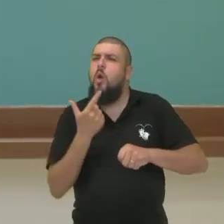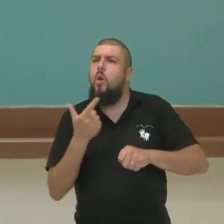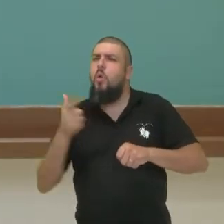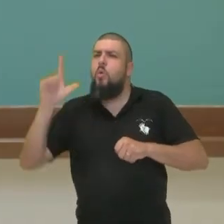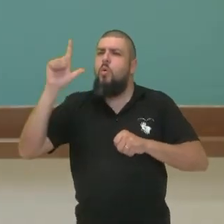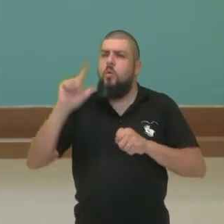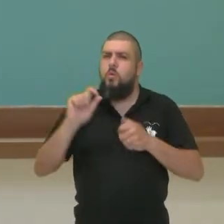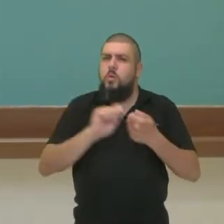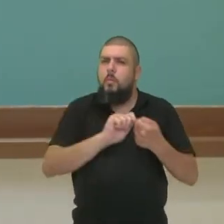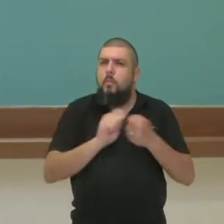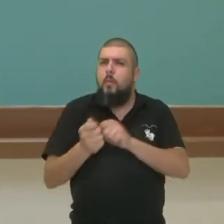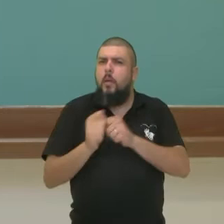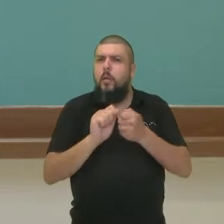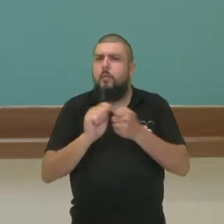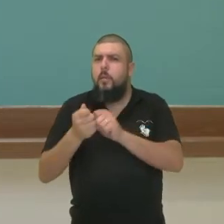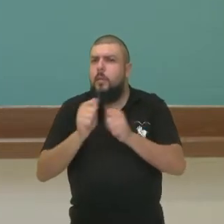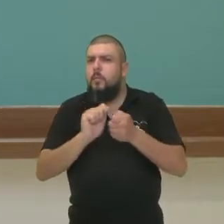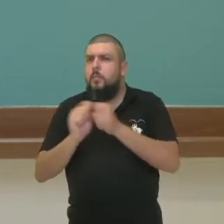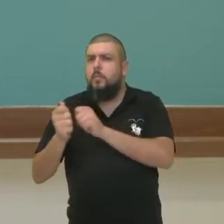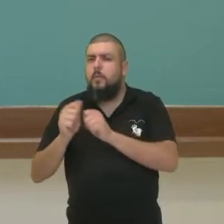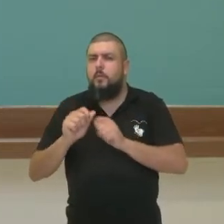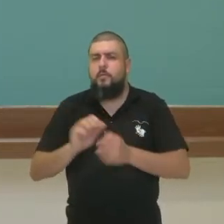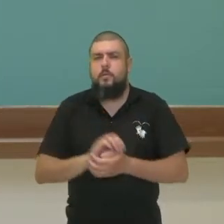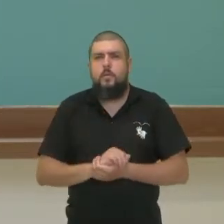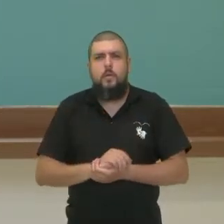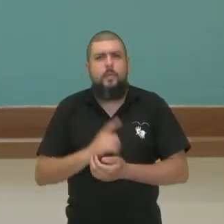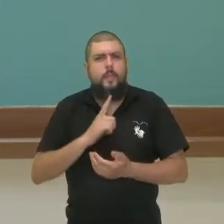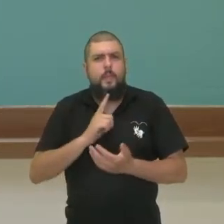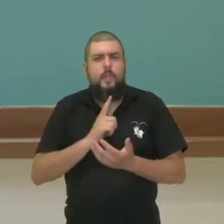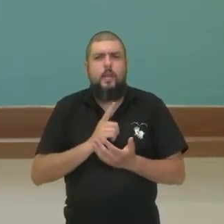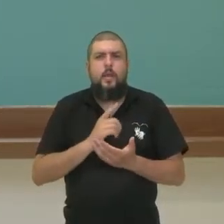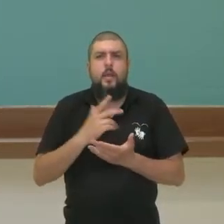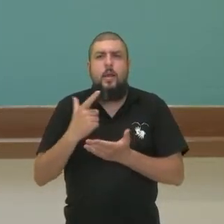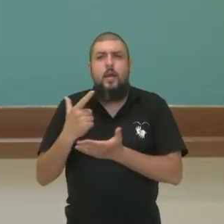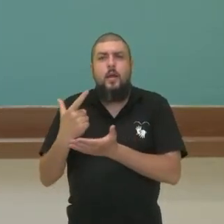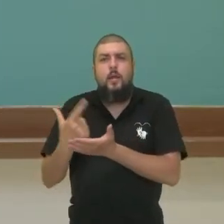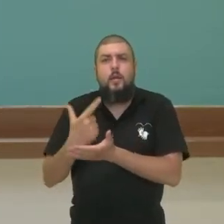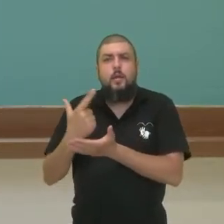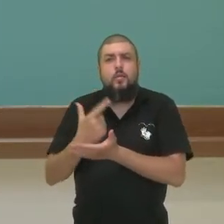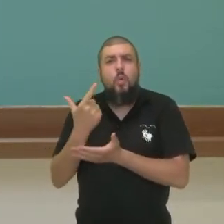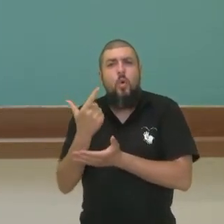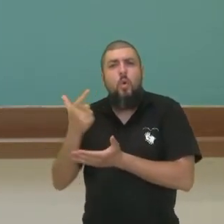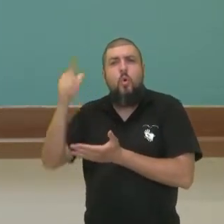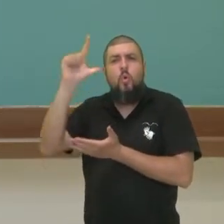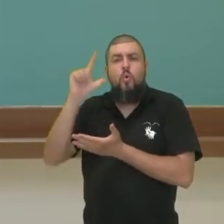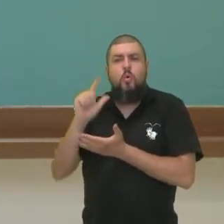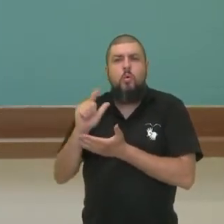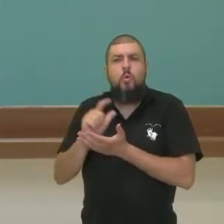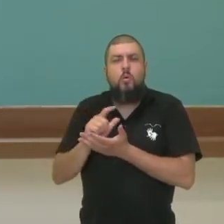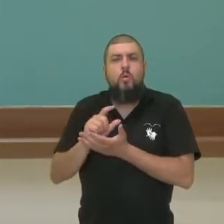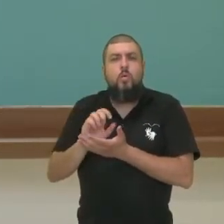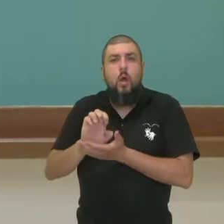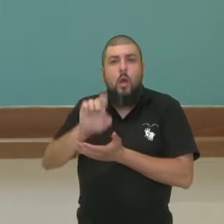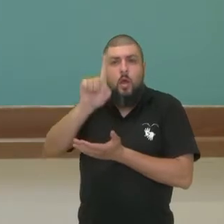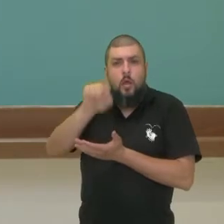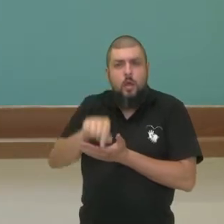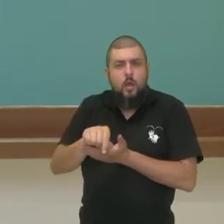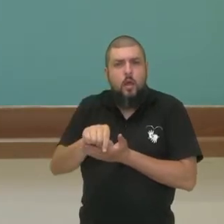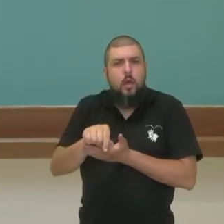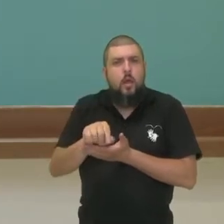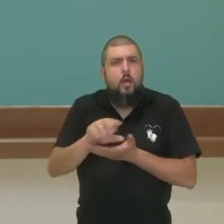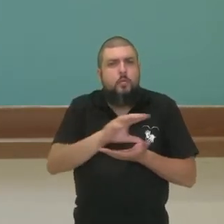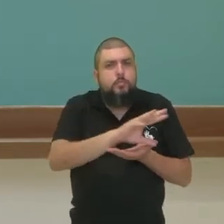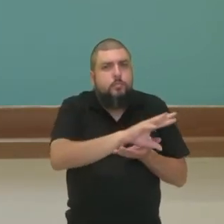aí. Então, temos trocentos tipos de livros que foram organizados com base no